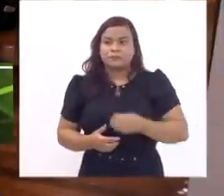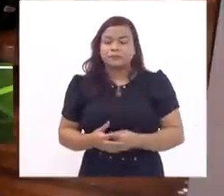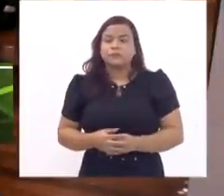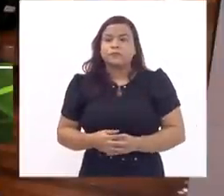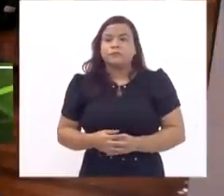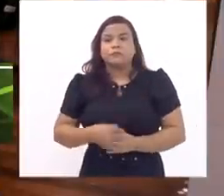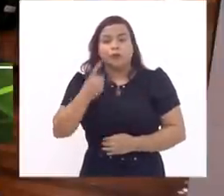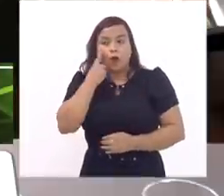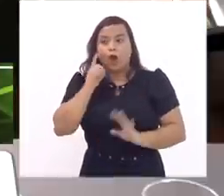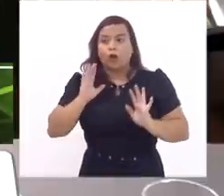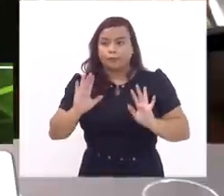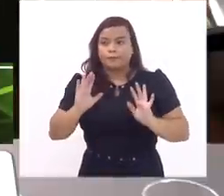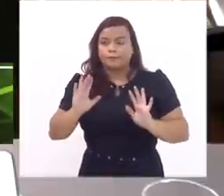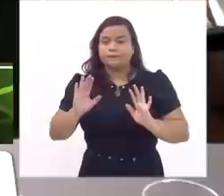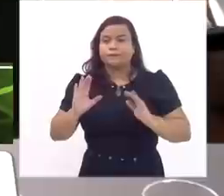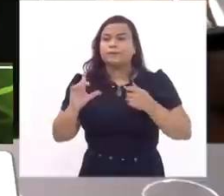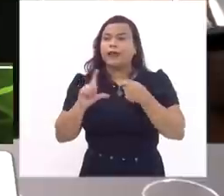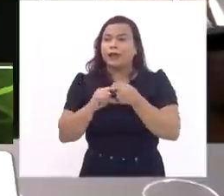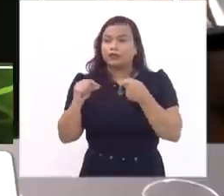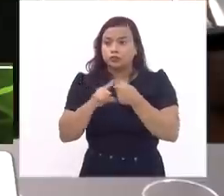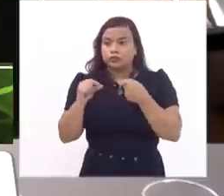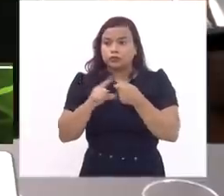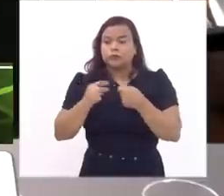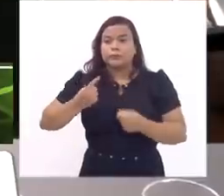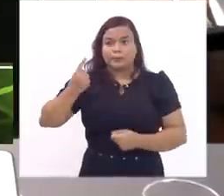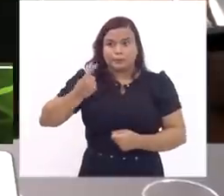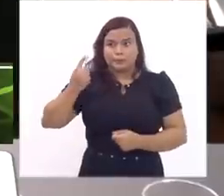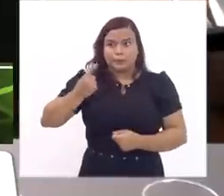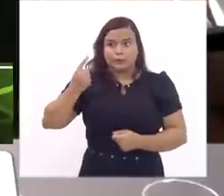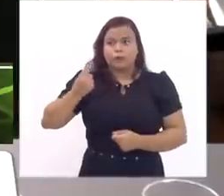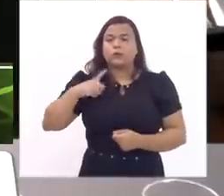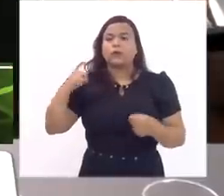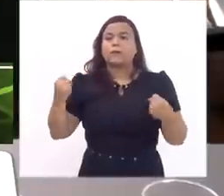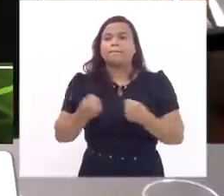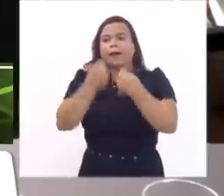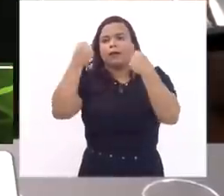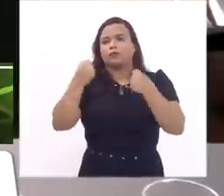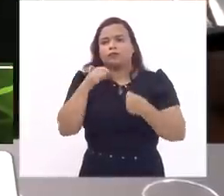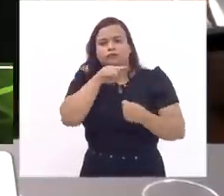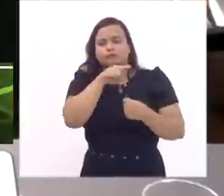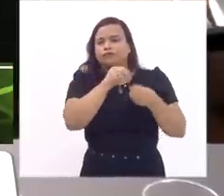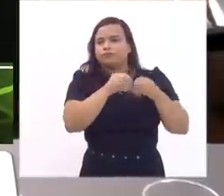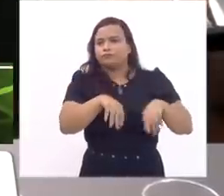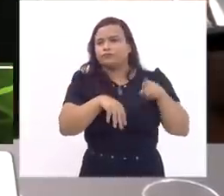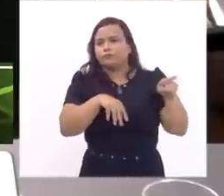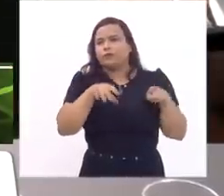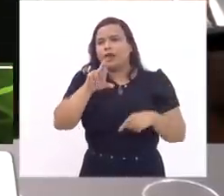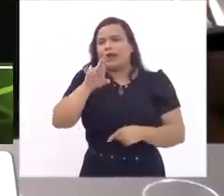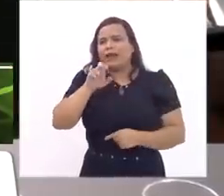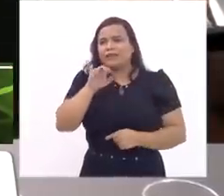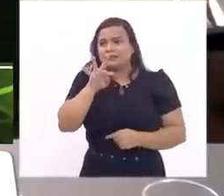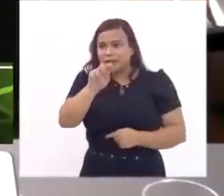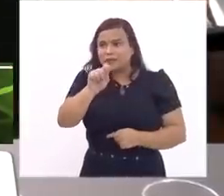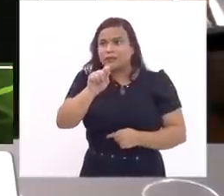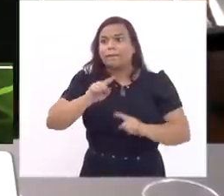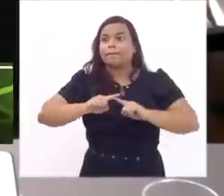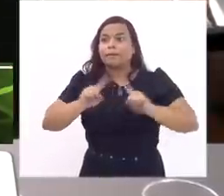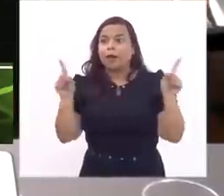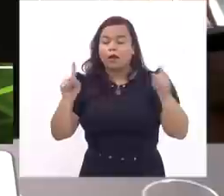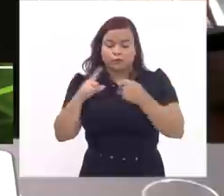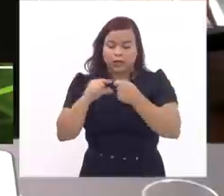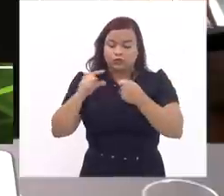Olha só, o artigo 1º é que dá impacto na receita. O artigo